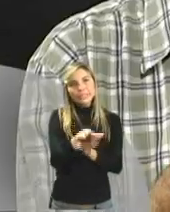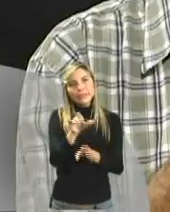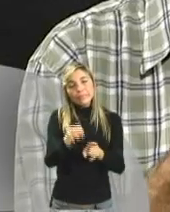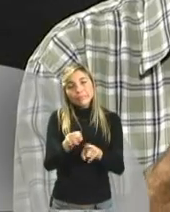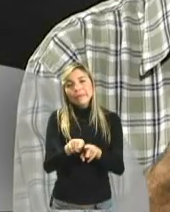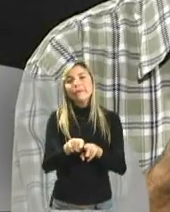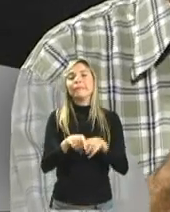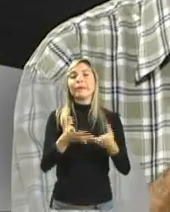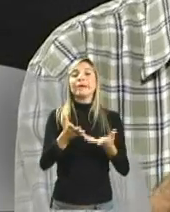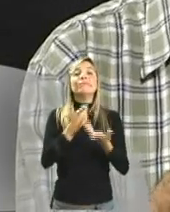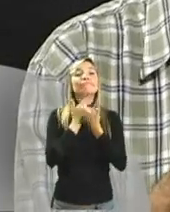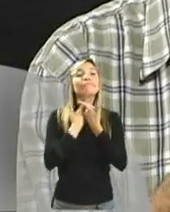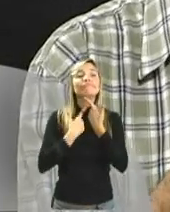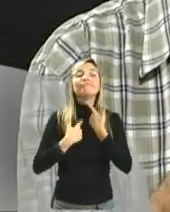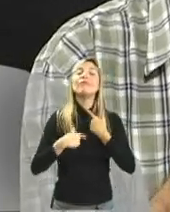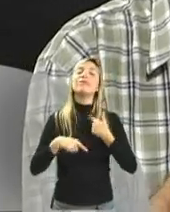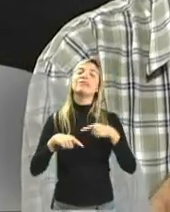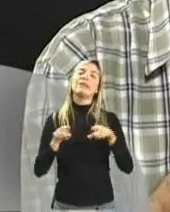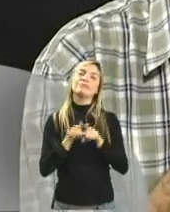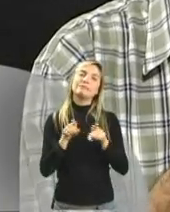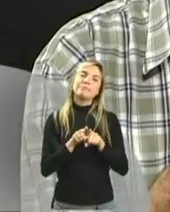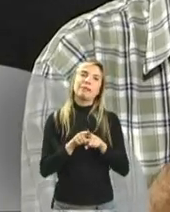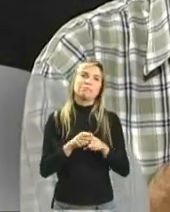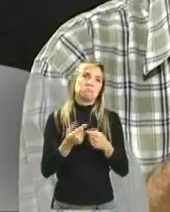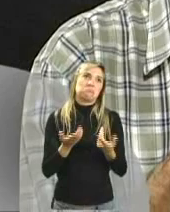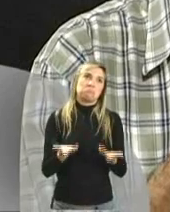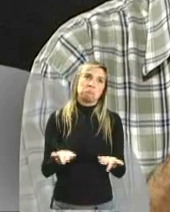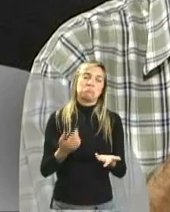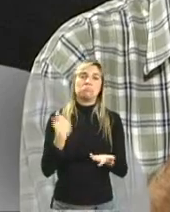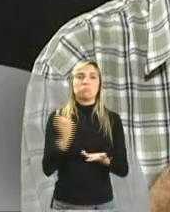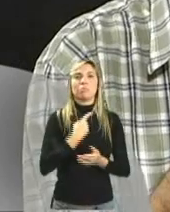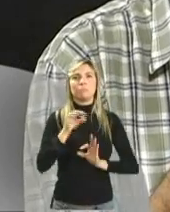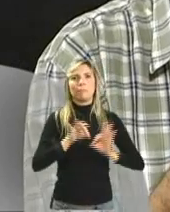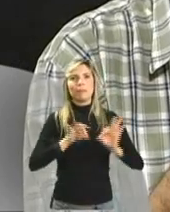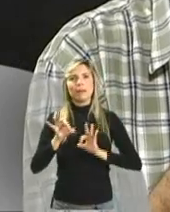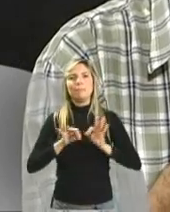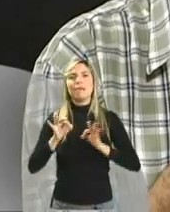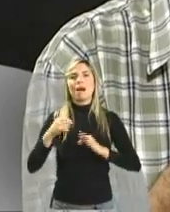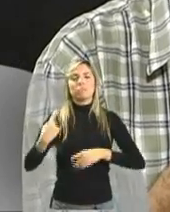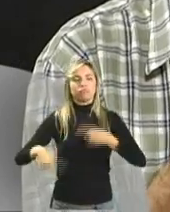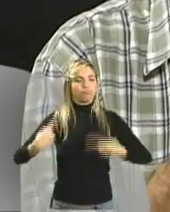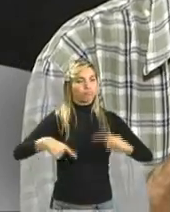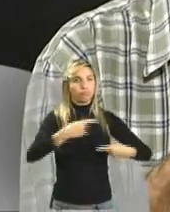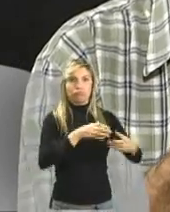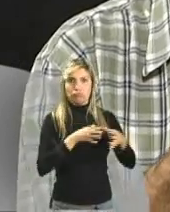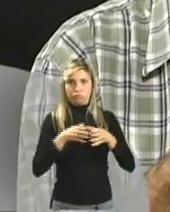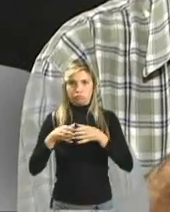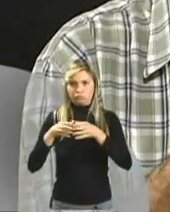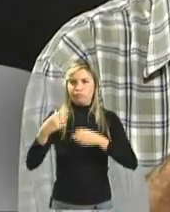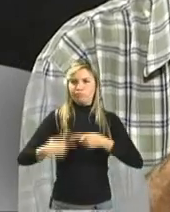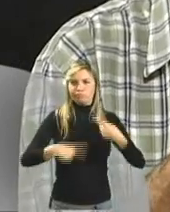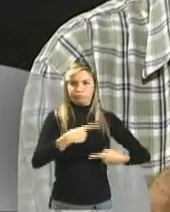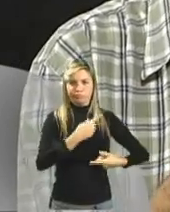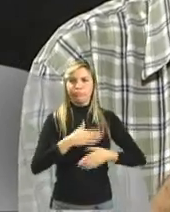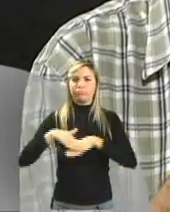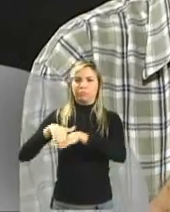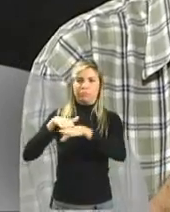ostomizados, que a gente pretende retomar também, né? Uma vez que as discussões em grupos